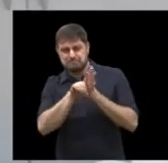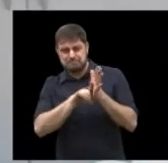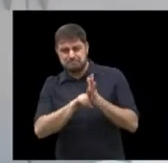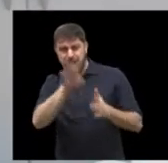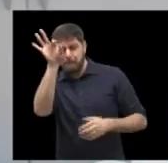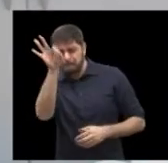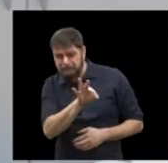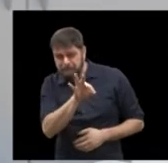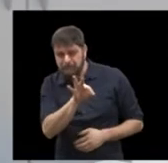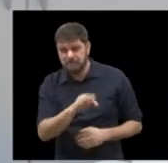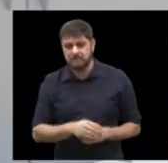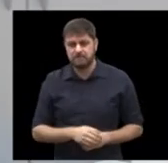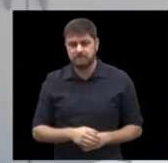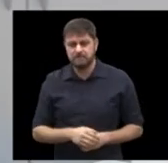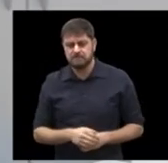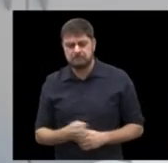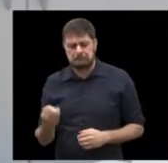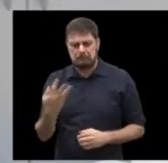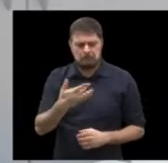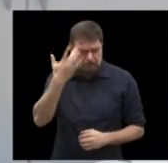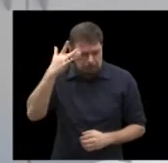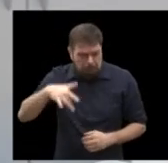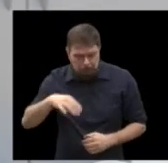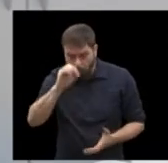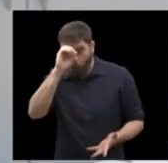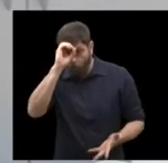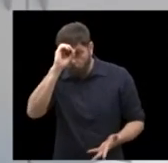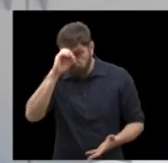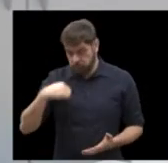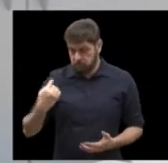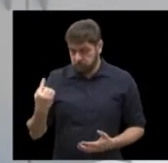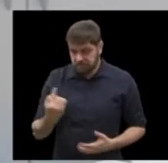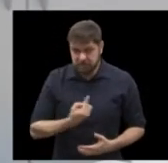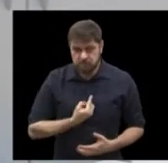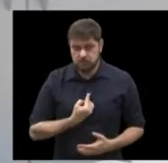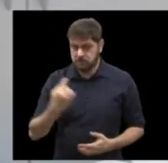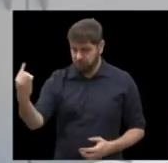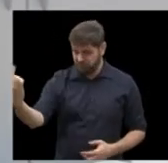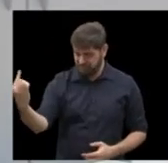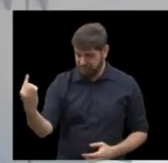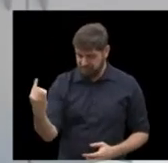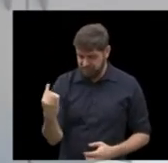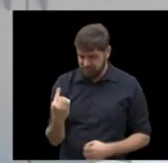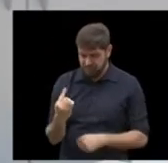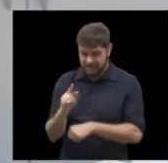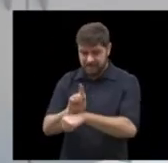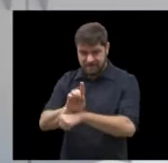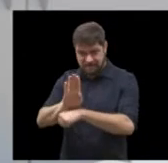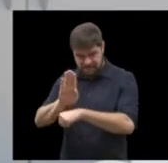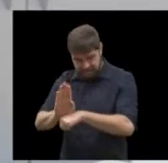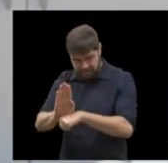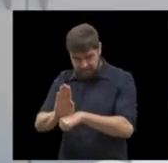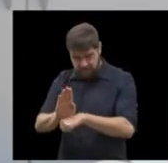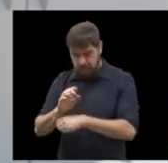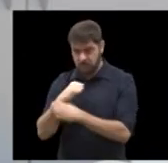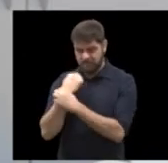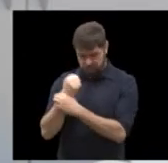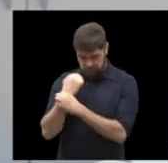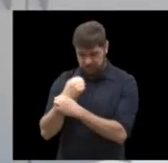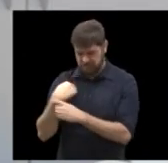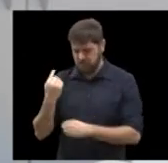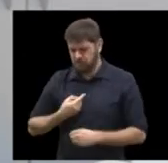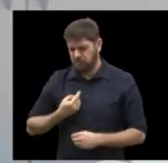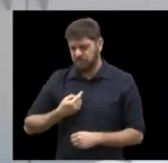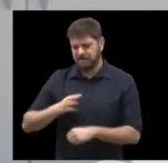né, assim, em percentuais, mas assim, nós recebemos pacientes com síndrome de Guillain-Barré já há bastante tempo. Não é